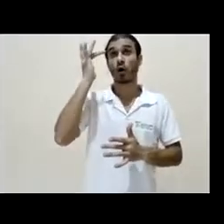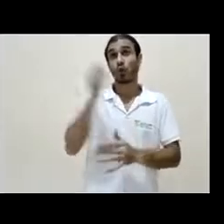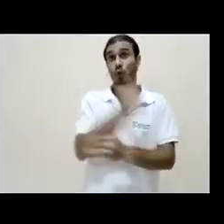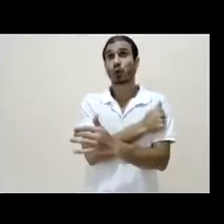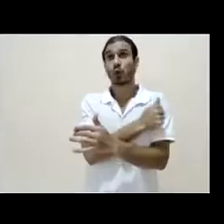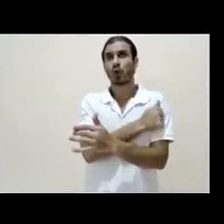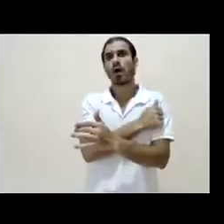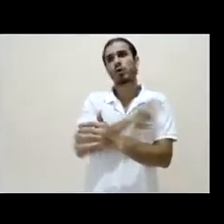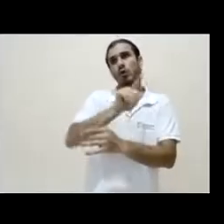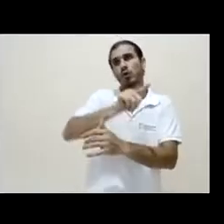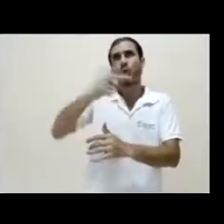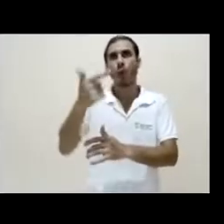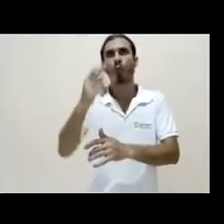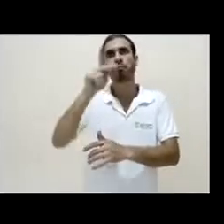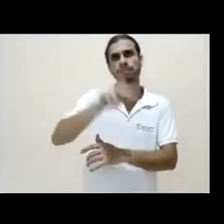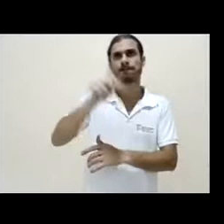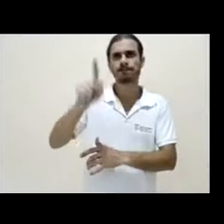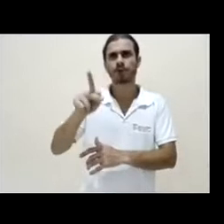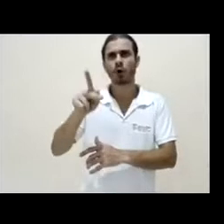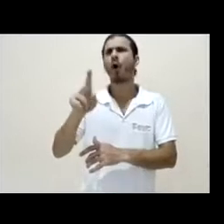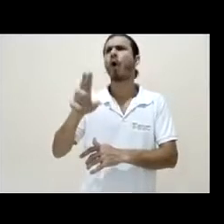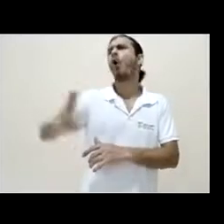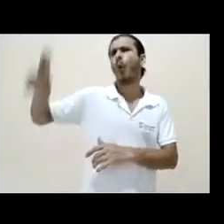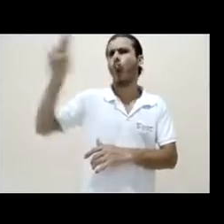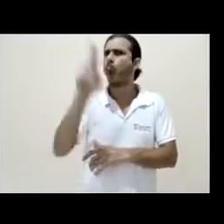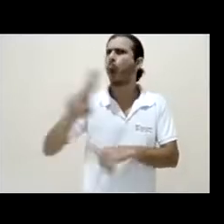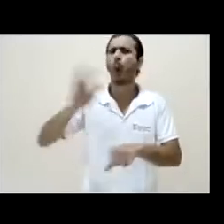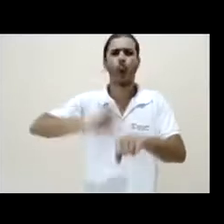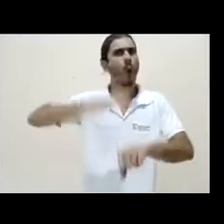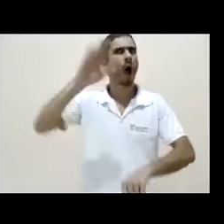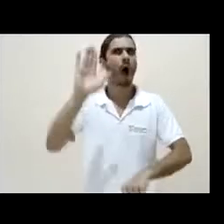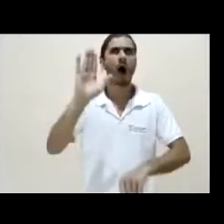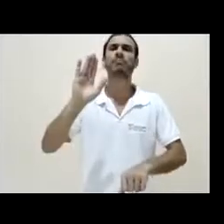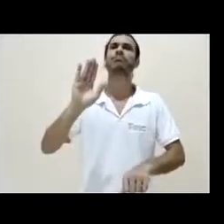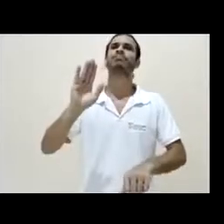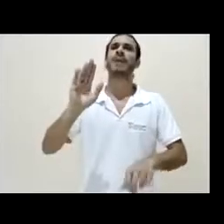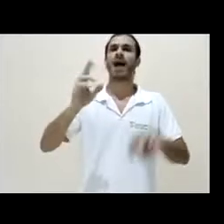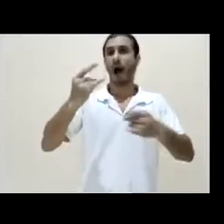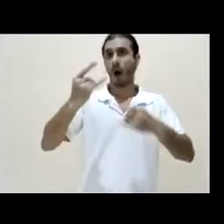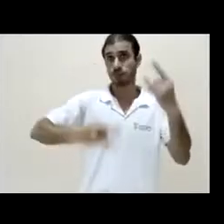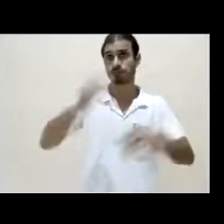a temática robótica educacional em sua prática pedagógica para a agropecuária.